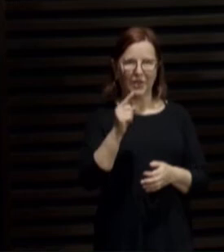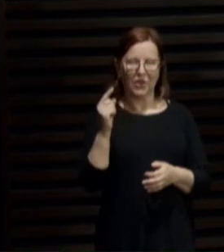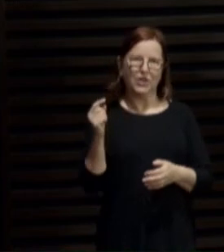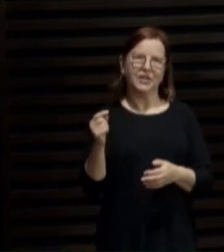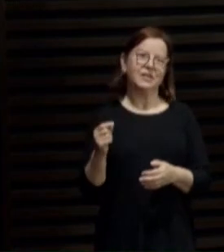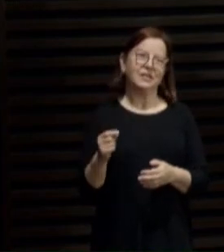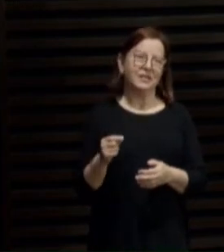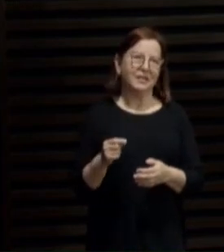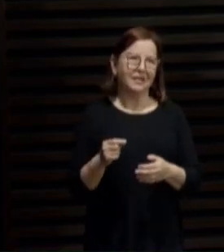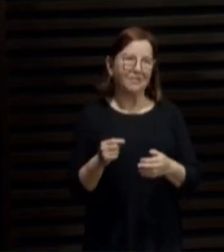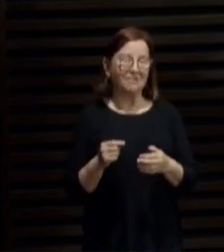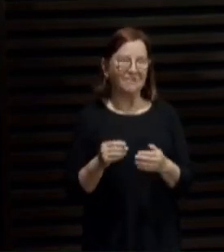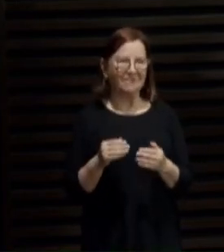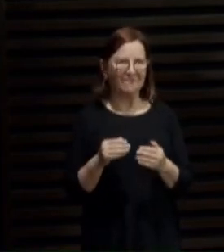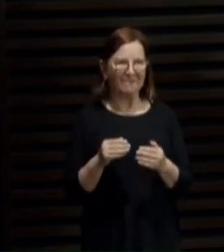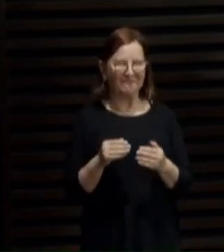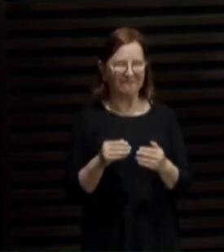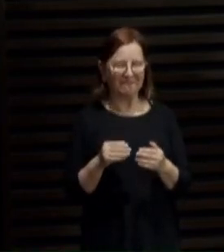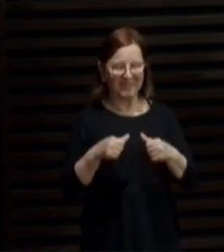Sem correção,